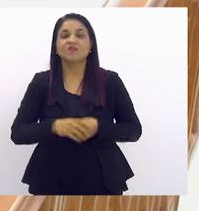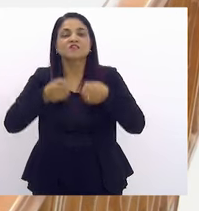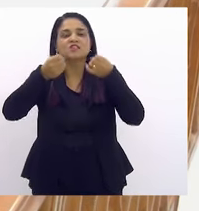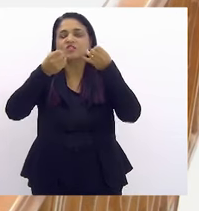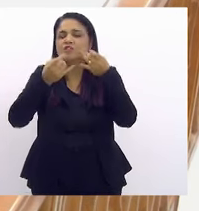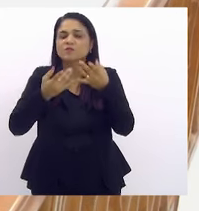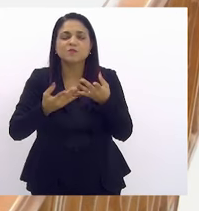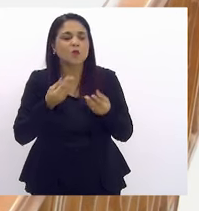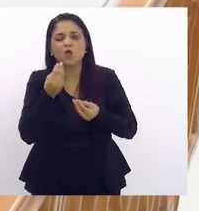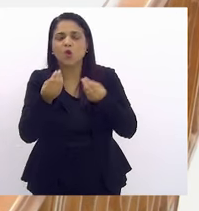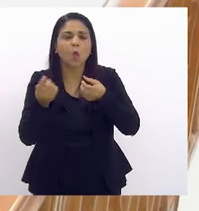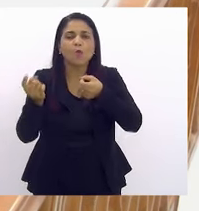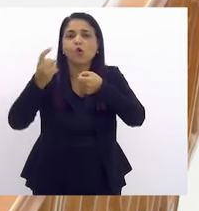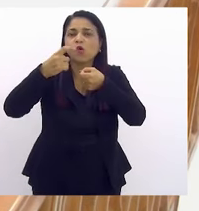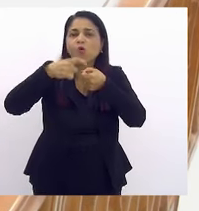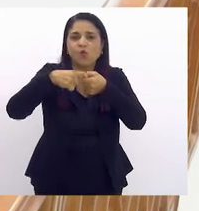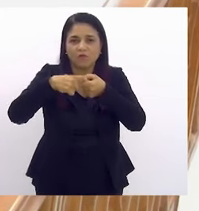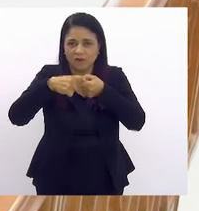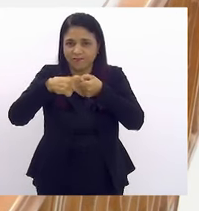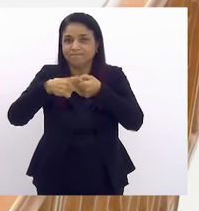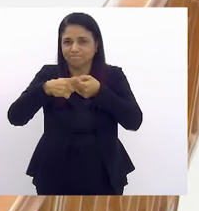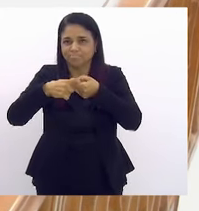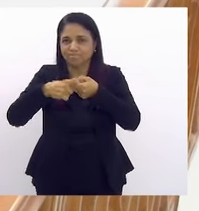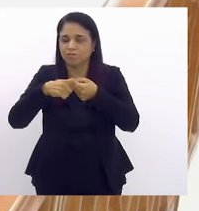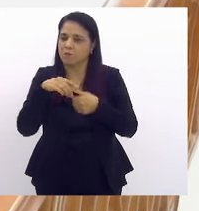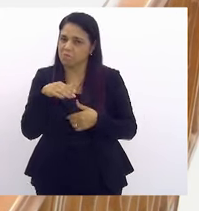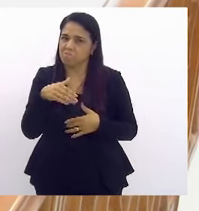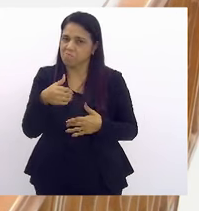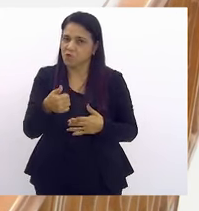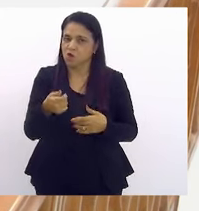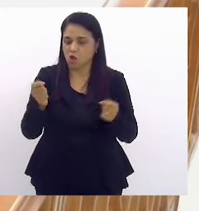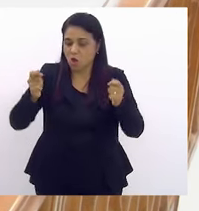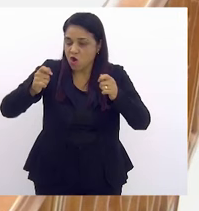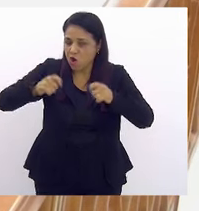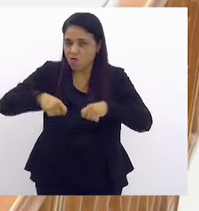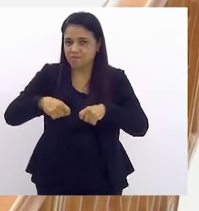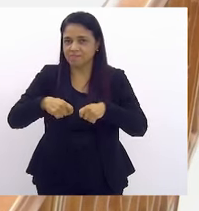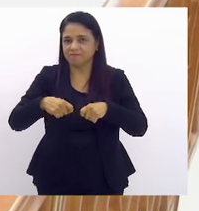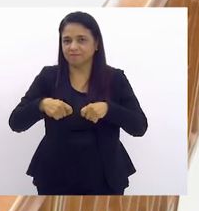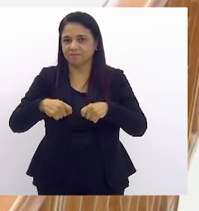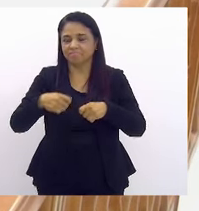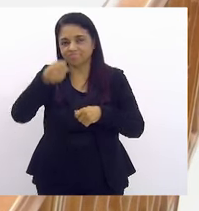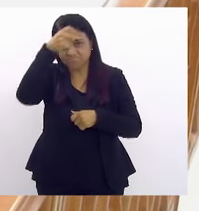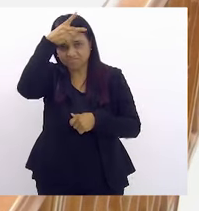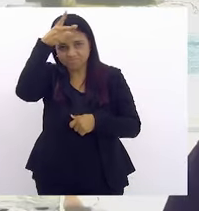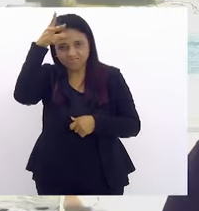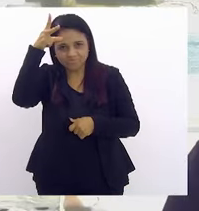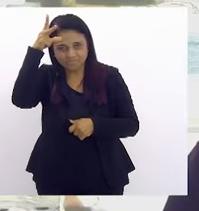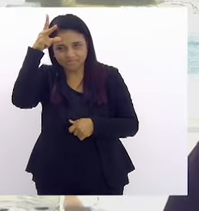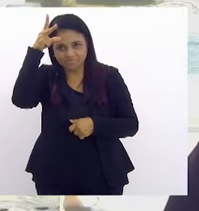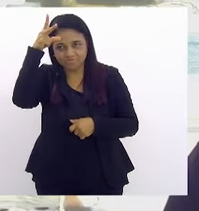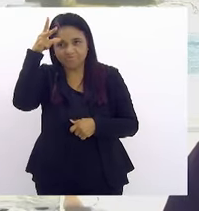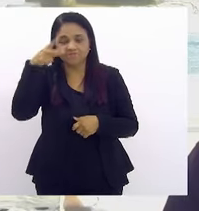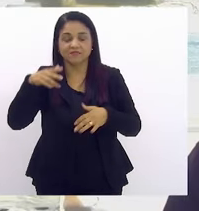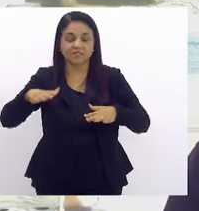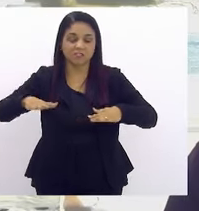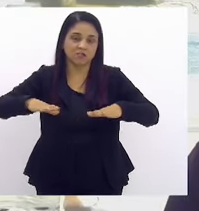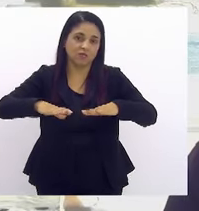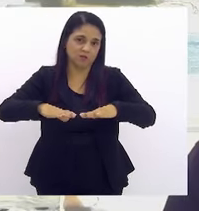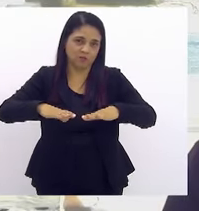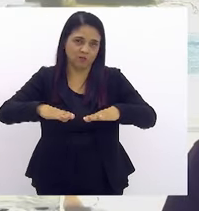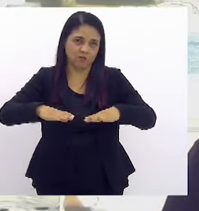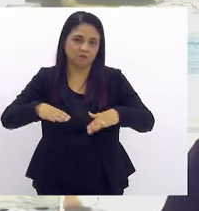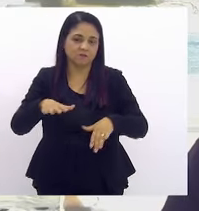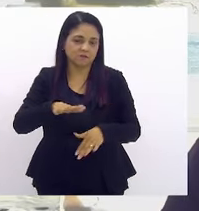que eu acho que é pertinente com relação a essa competência de municipalizar a gestão das lagoas aqui da região.